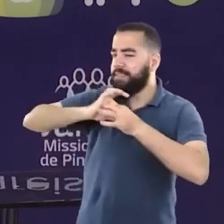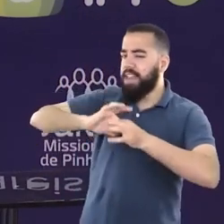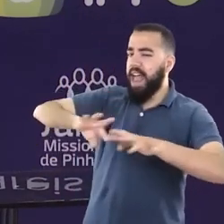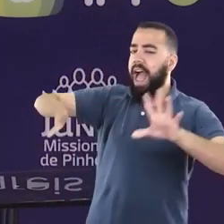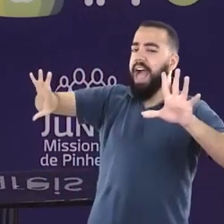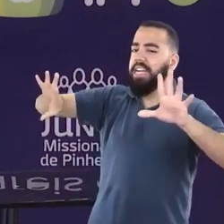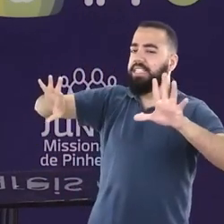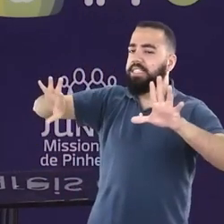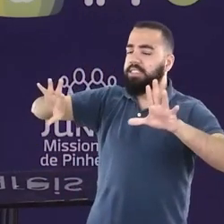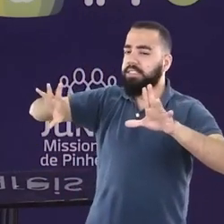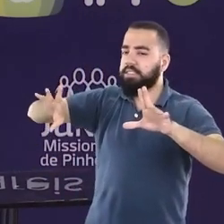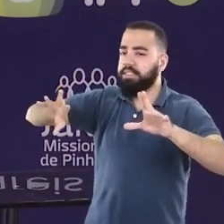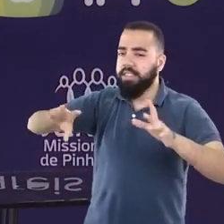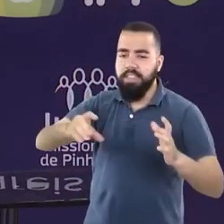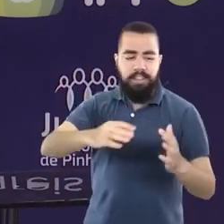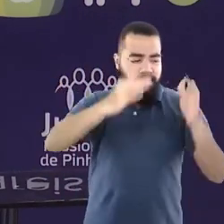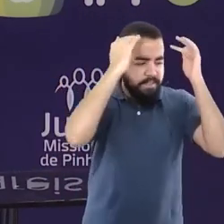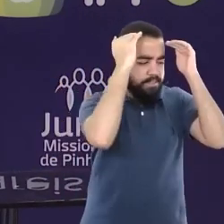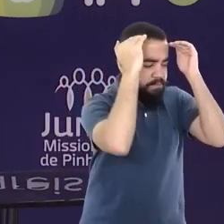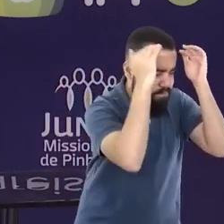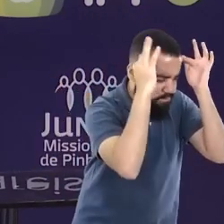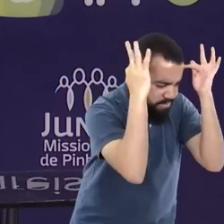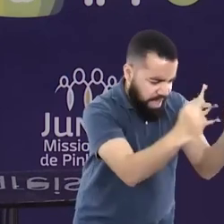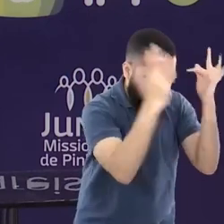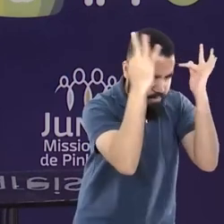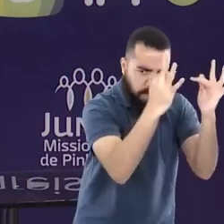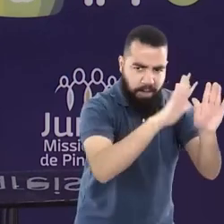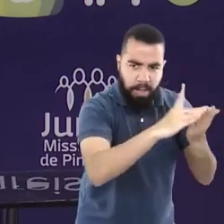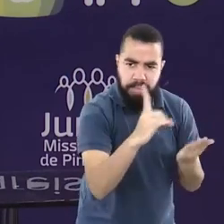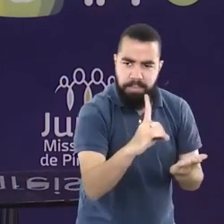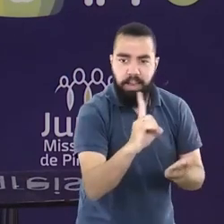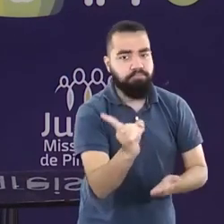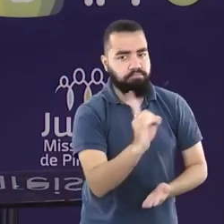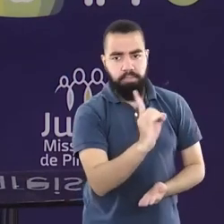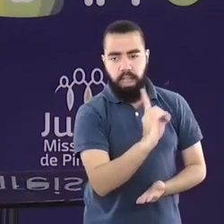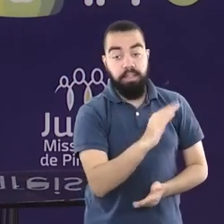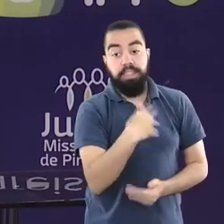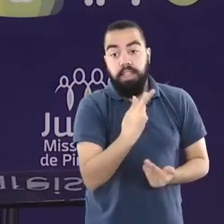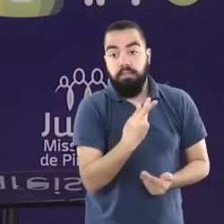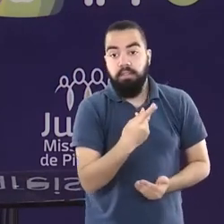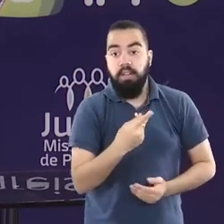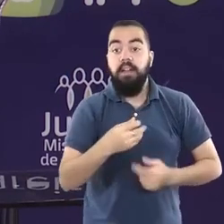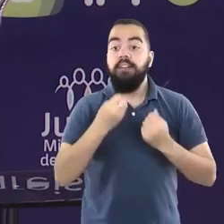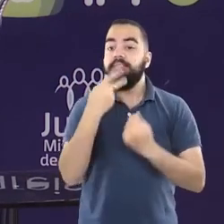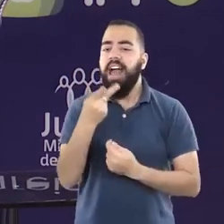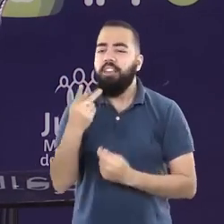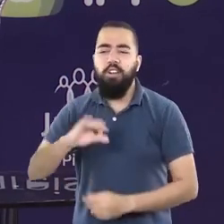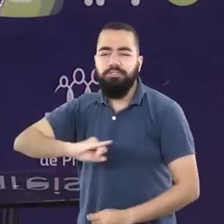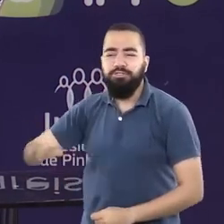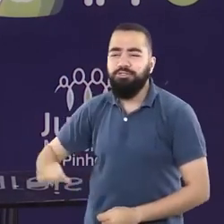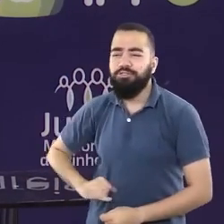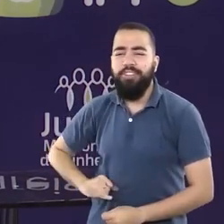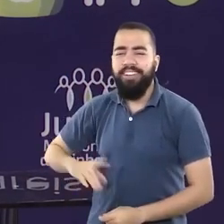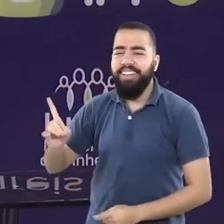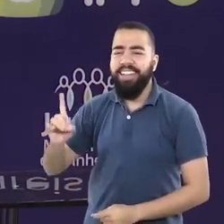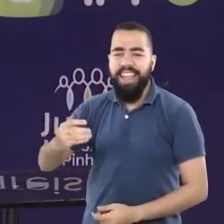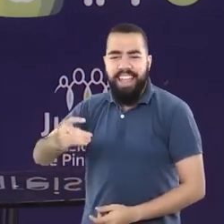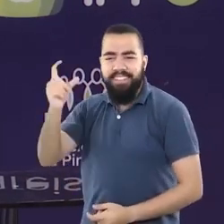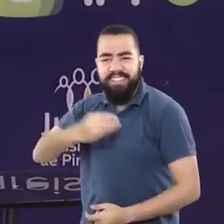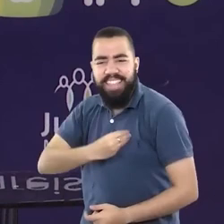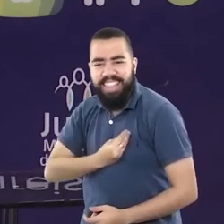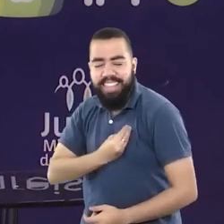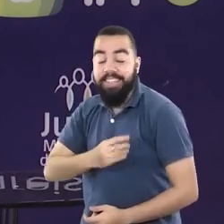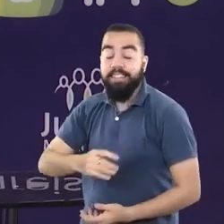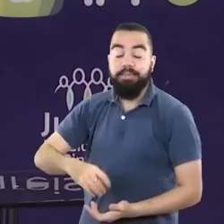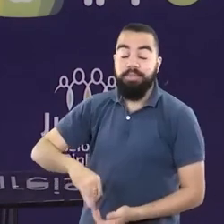abandonando a fidelidade às Escrituras, dizem que Jó não existiu, que ele é uma